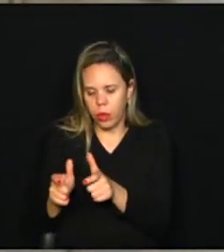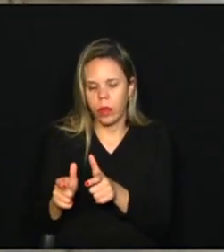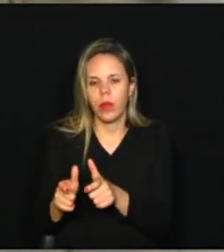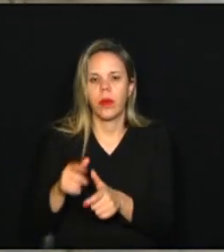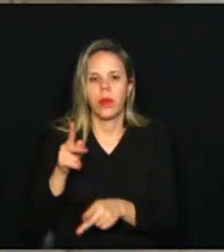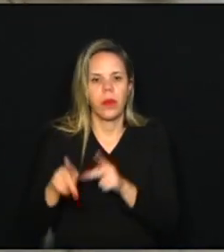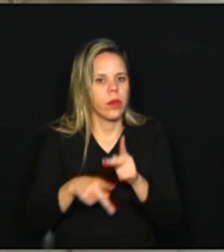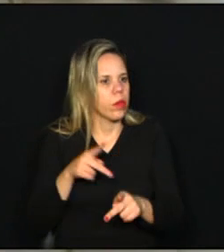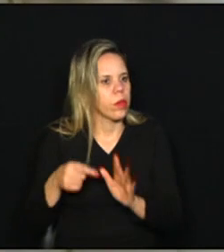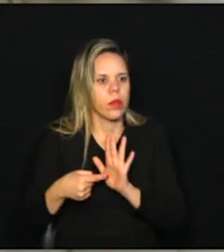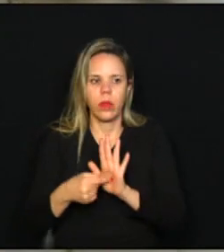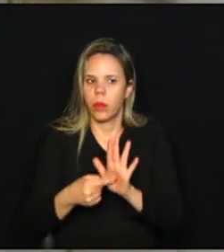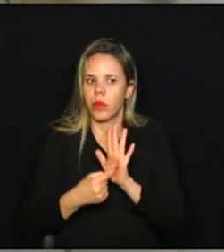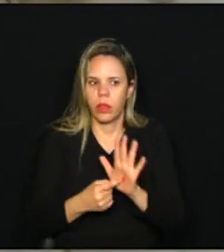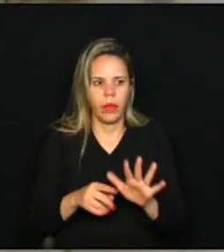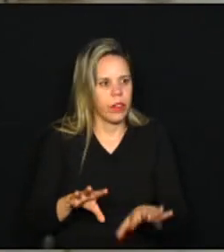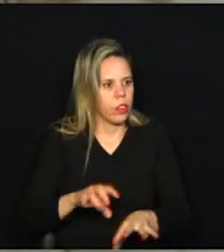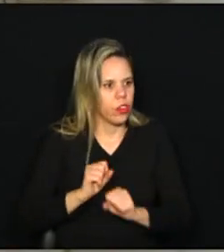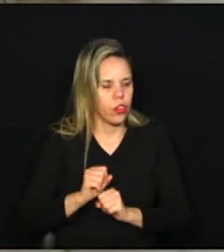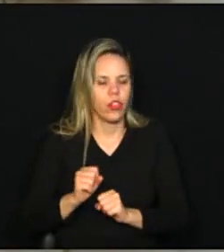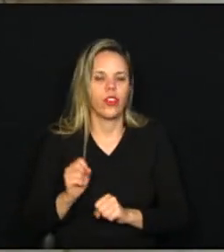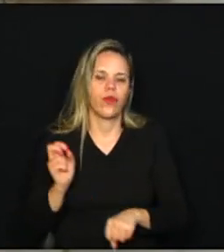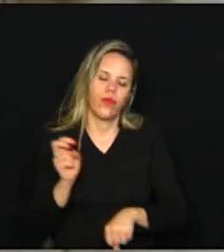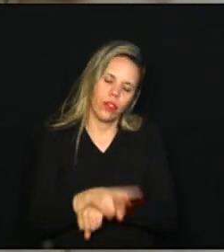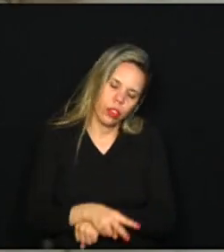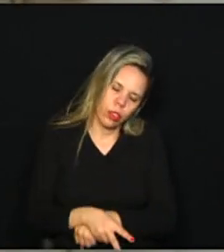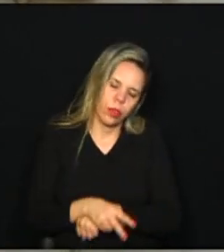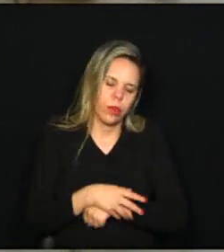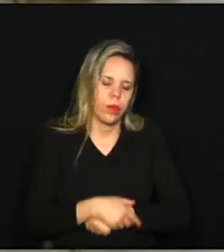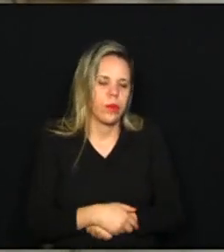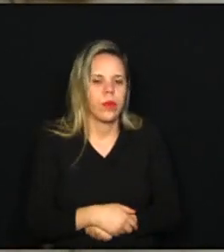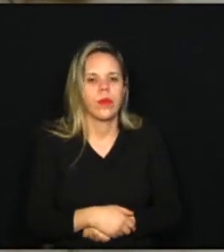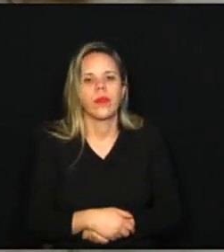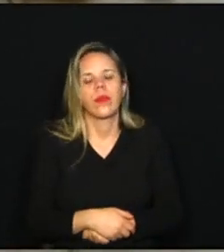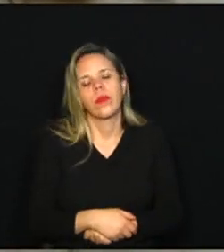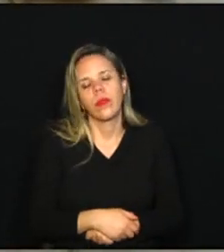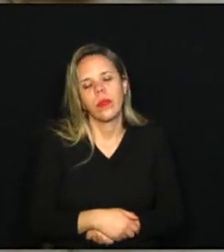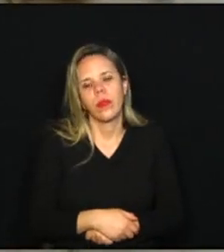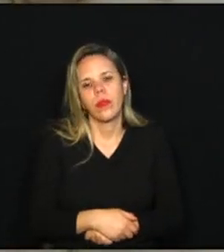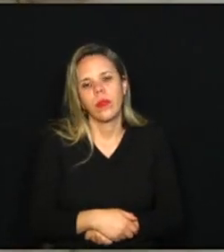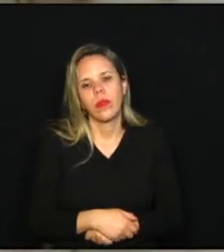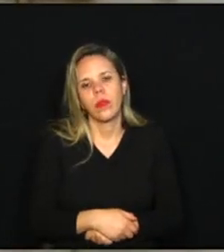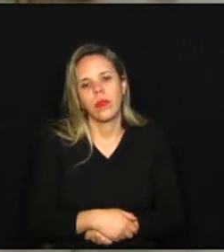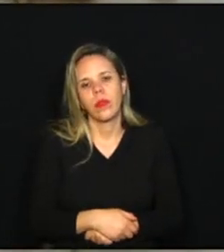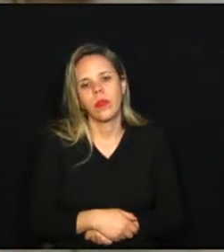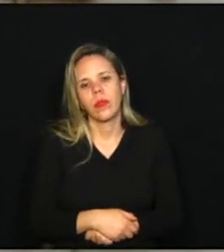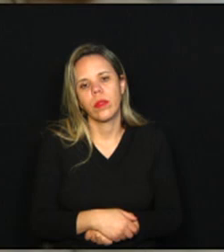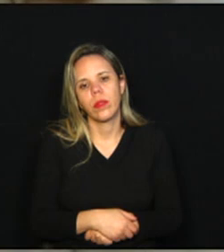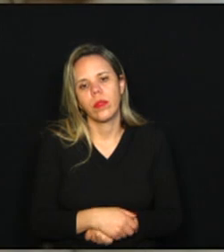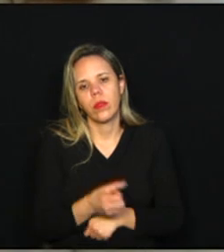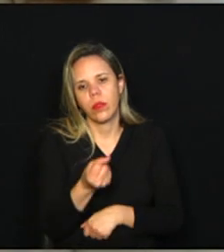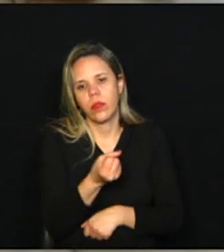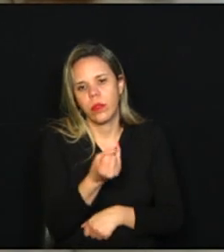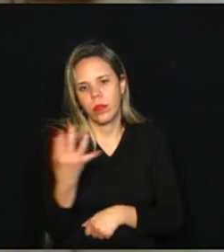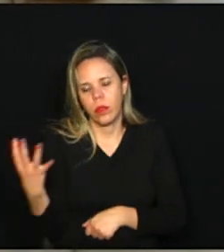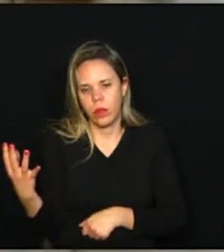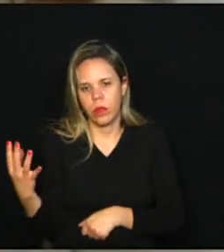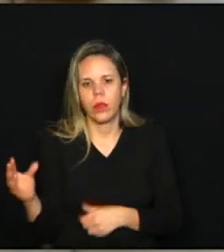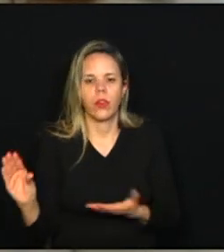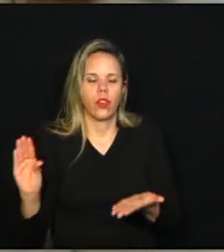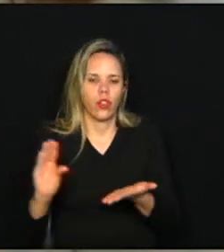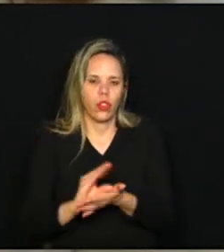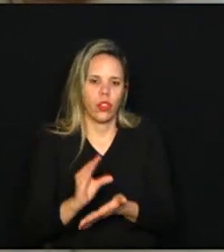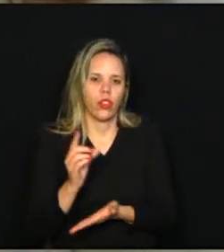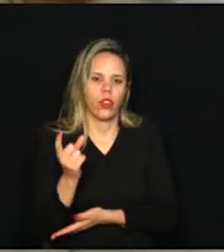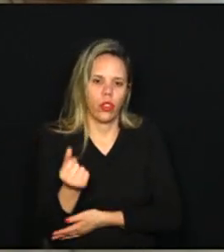estavam sendo testadas, né, que tinham algum sintoma. Então, a gente tem que entender que o quantitativo de recurso público